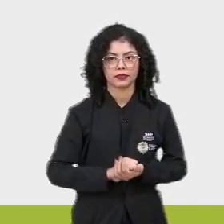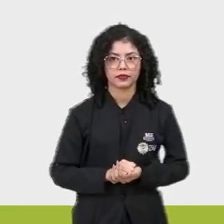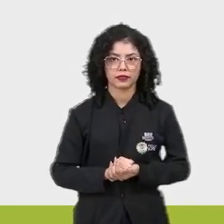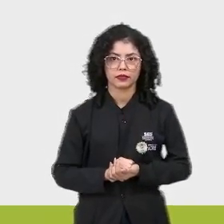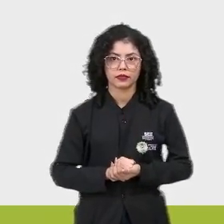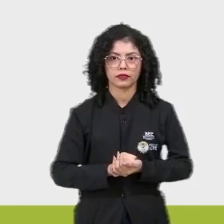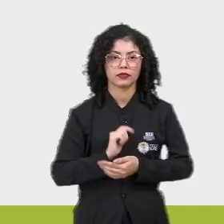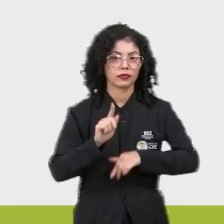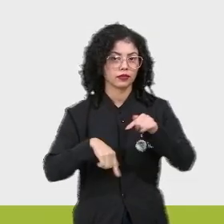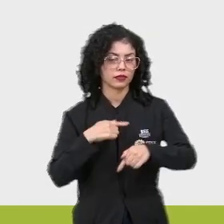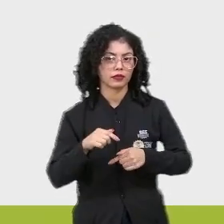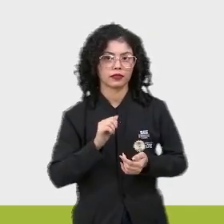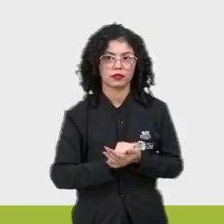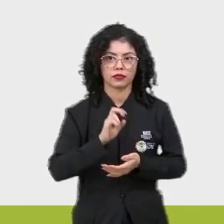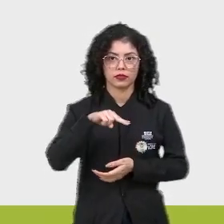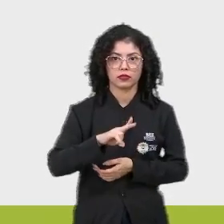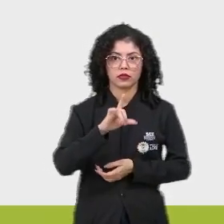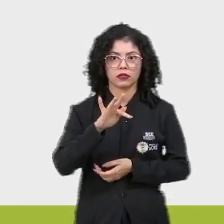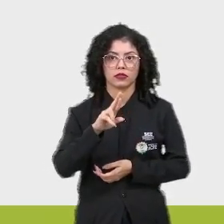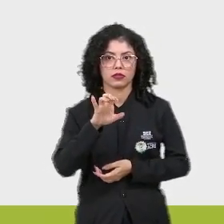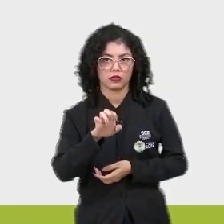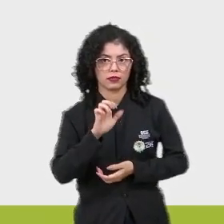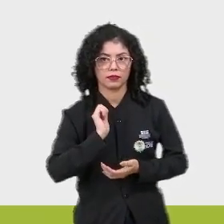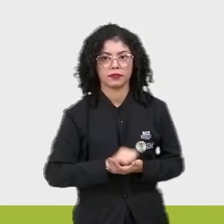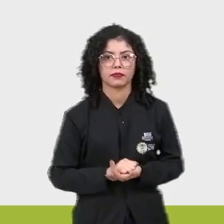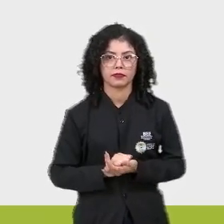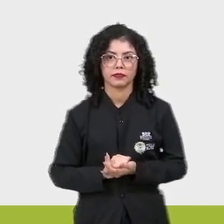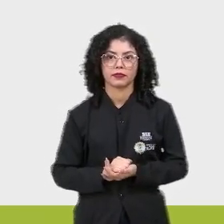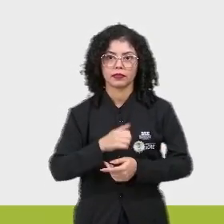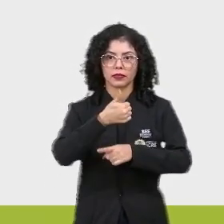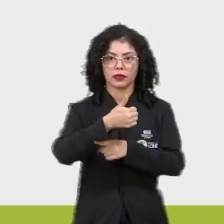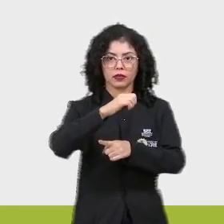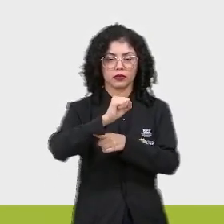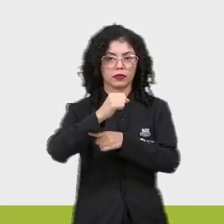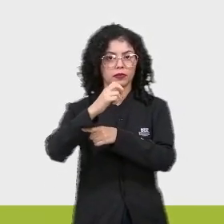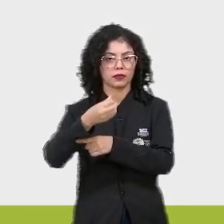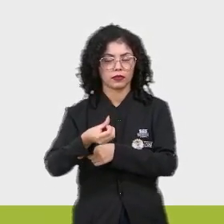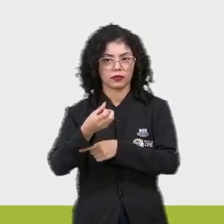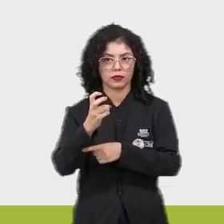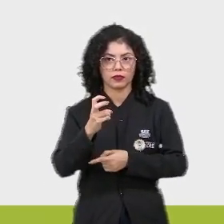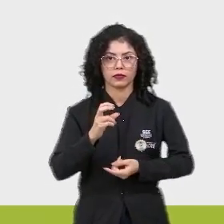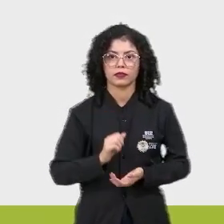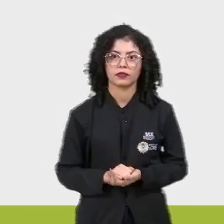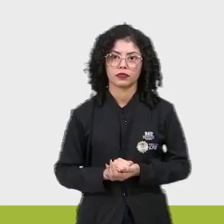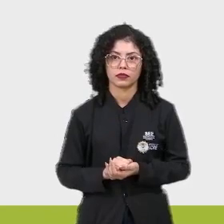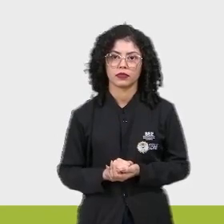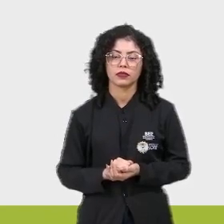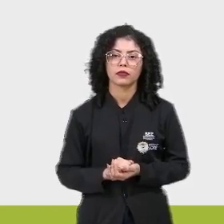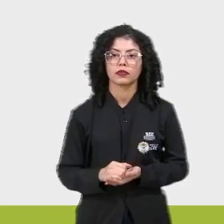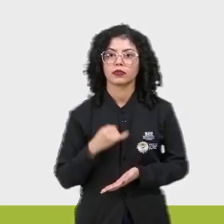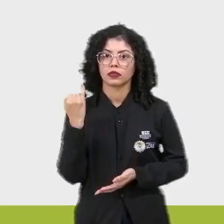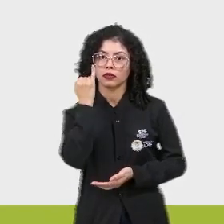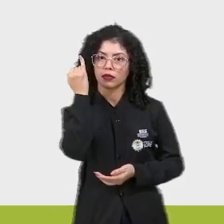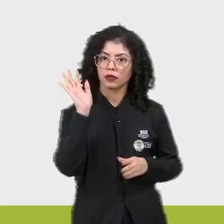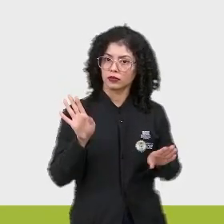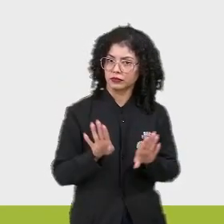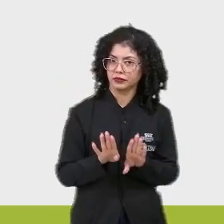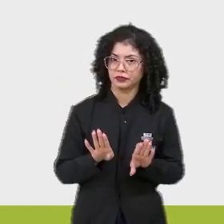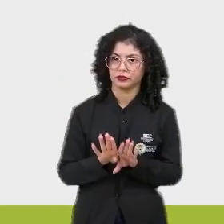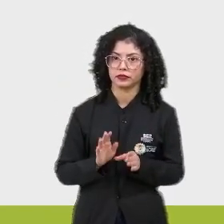o químico Newlands, no ano de 1865. Um nome super